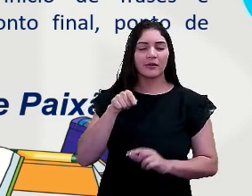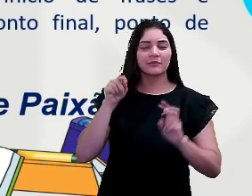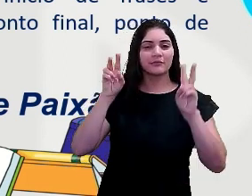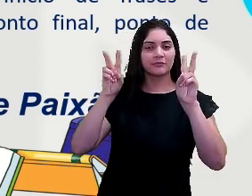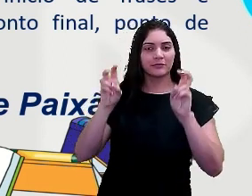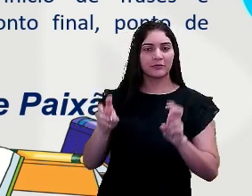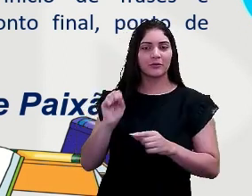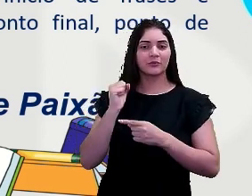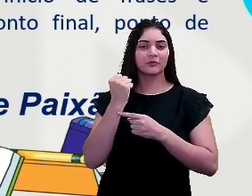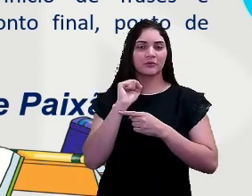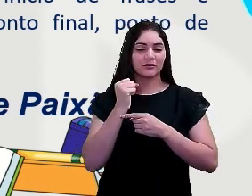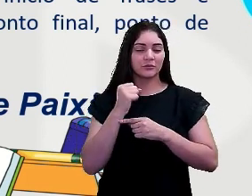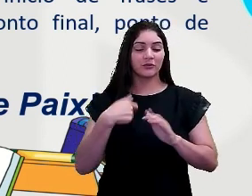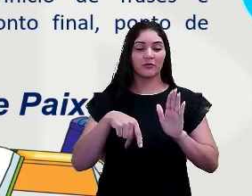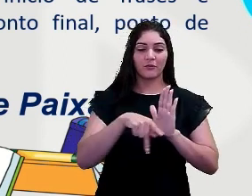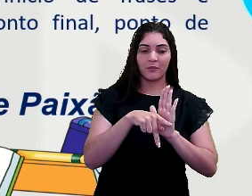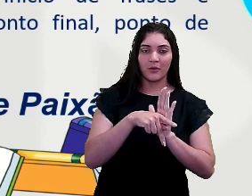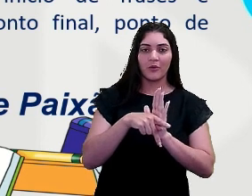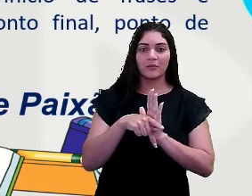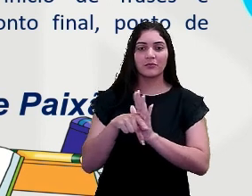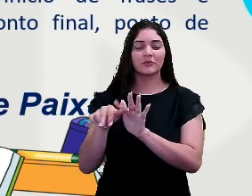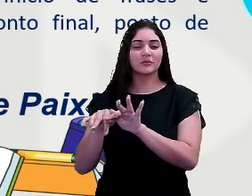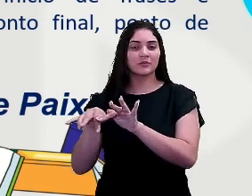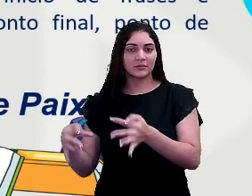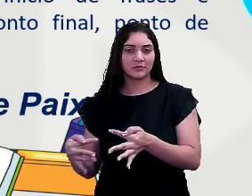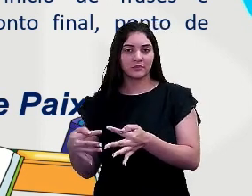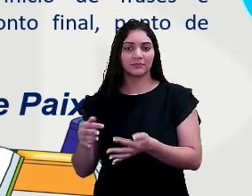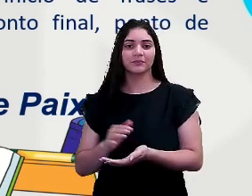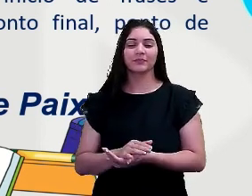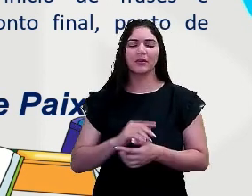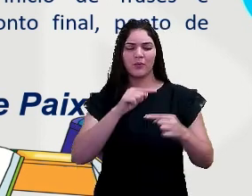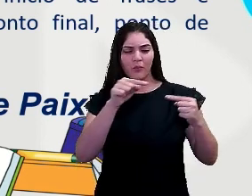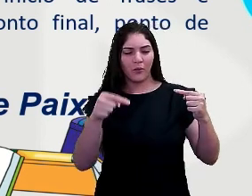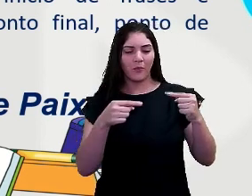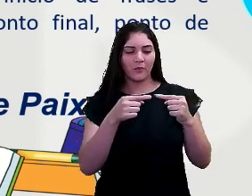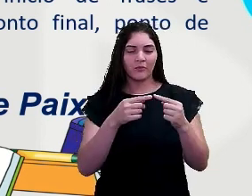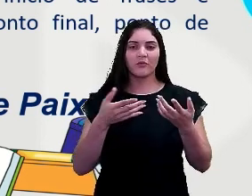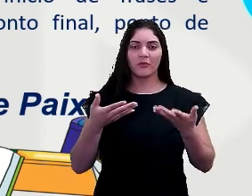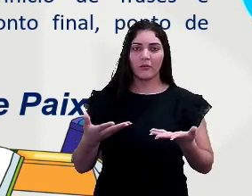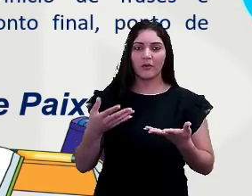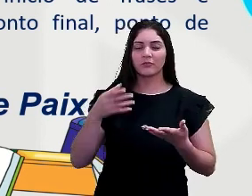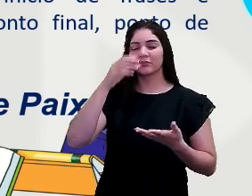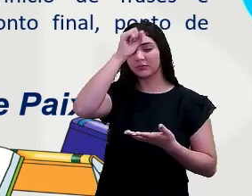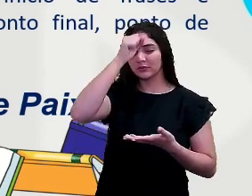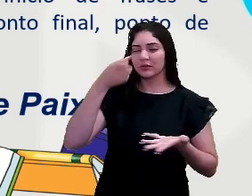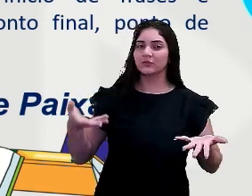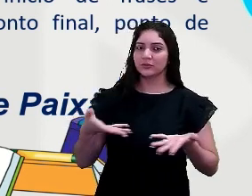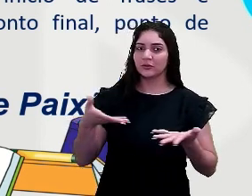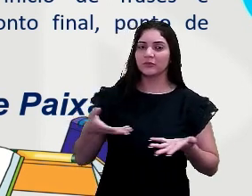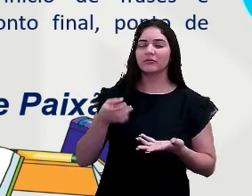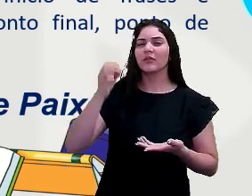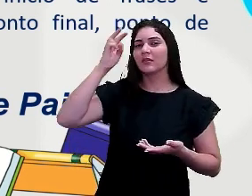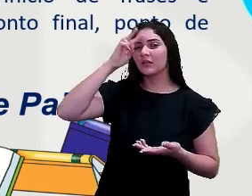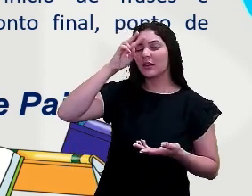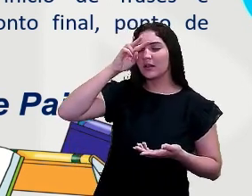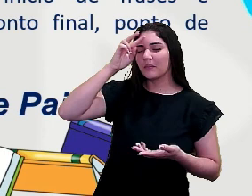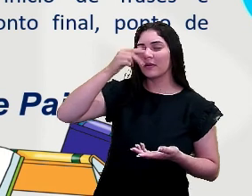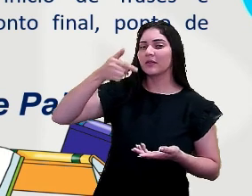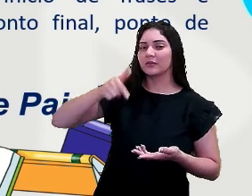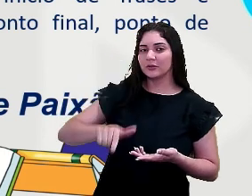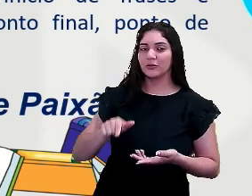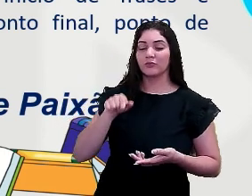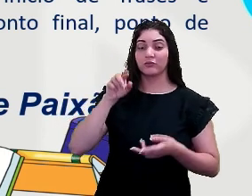conteúdo de substantivos próprios e comuns. Então o objetivo é esse da nossa aprendizagem de hoje, é relembrar esse assunto